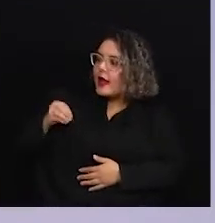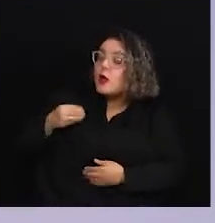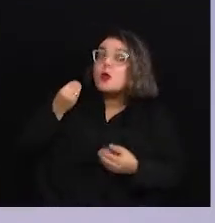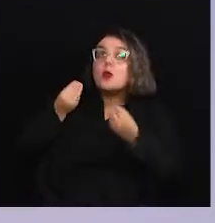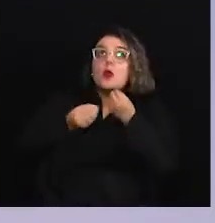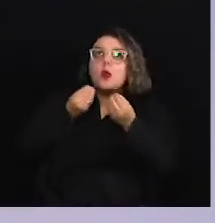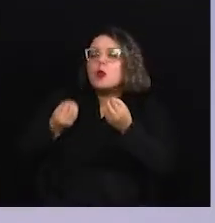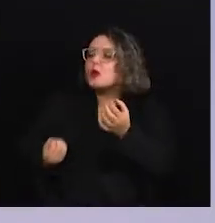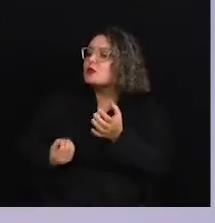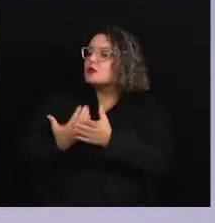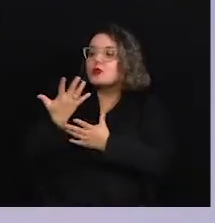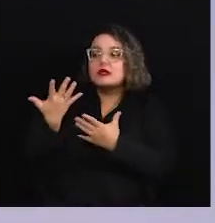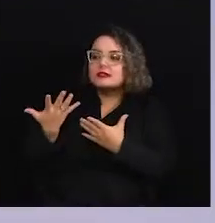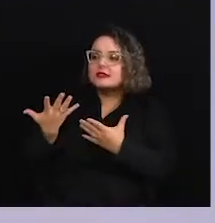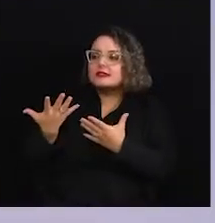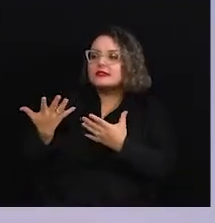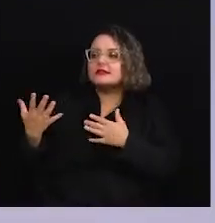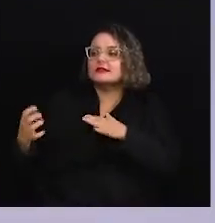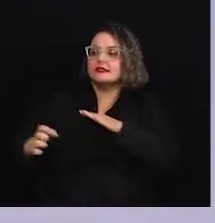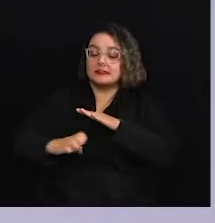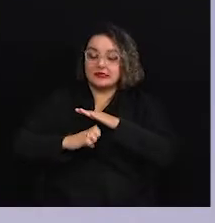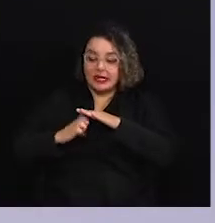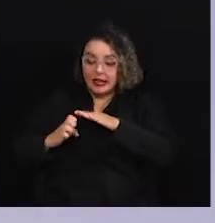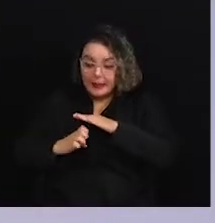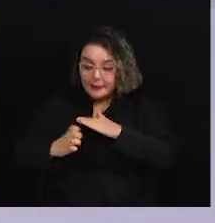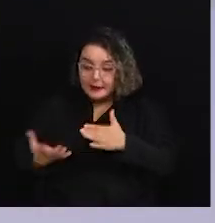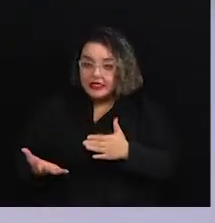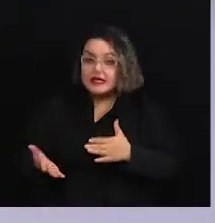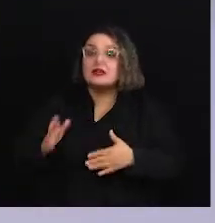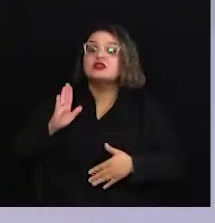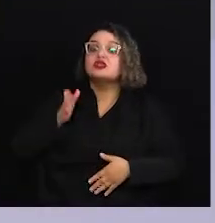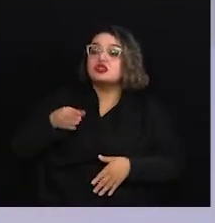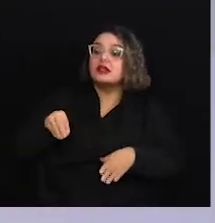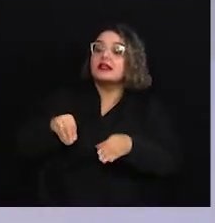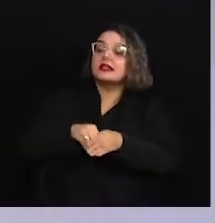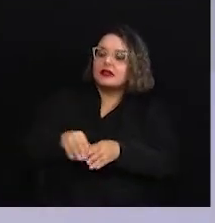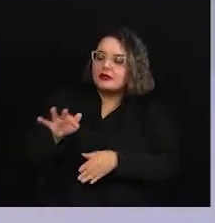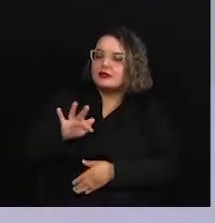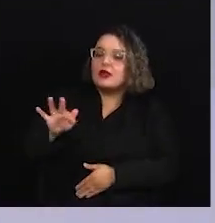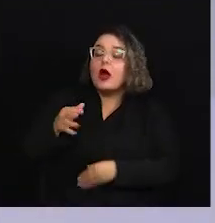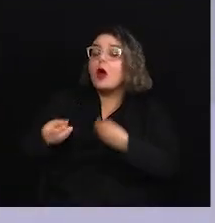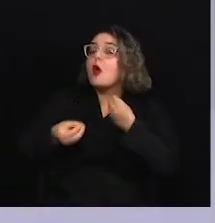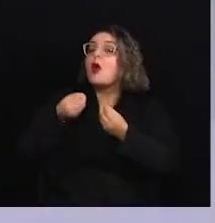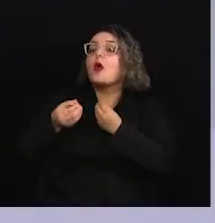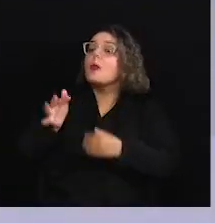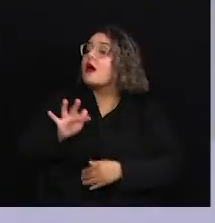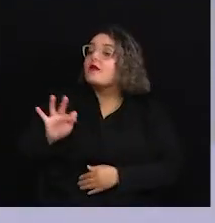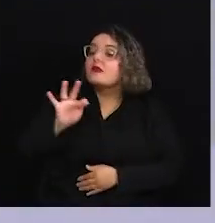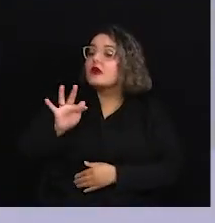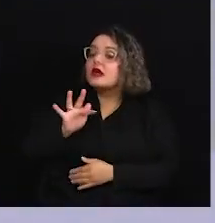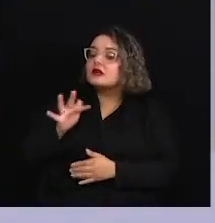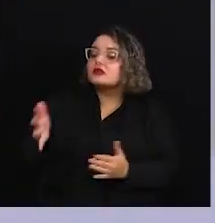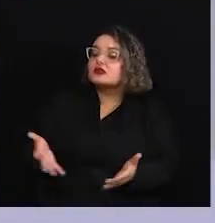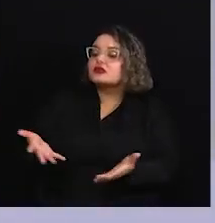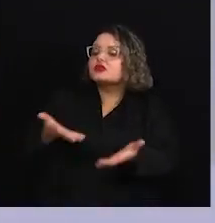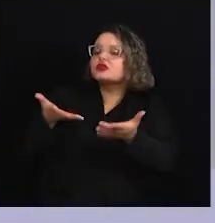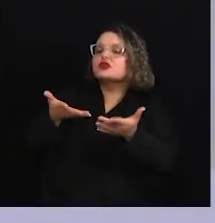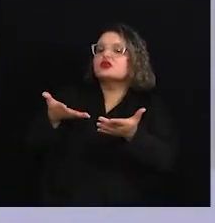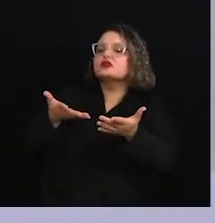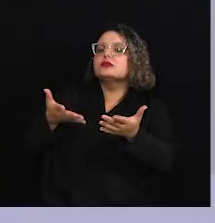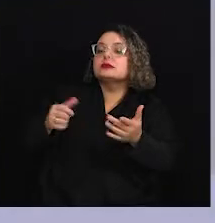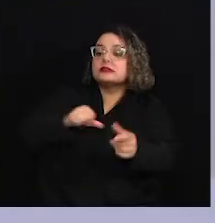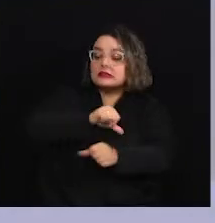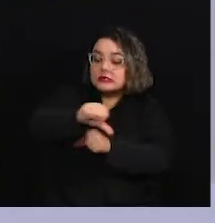como surgiu essa questão da empresa já na universidade, como a universidade ajudou nesse campo